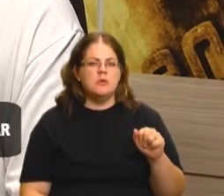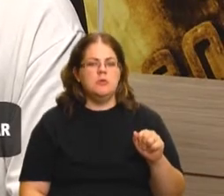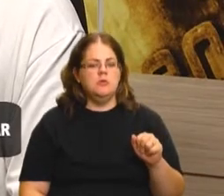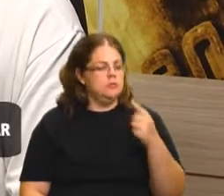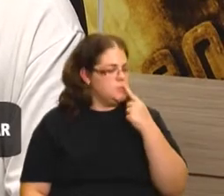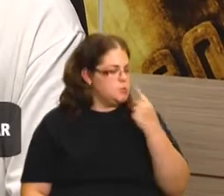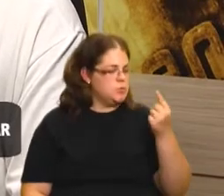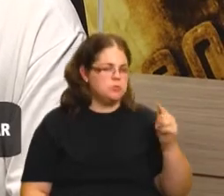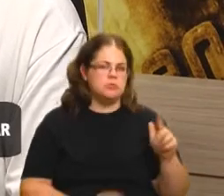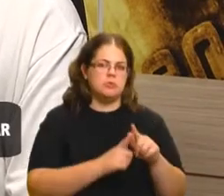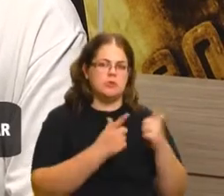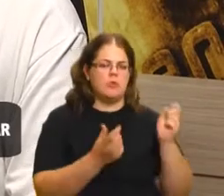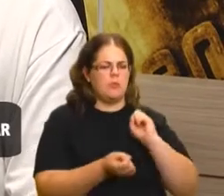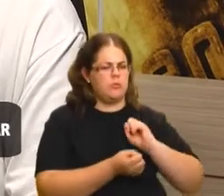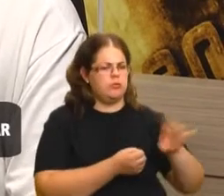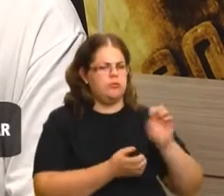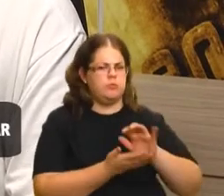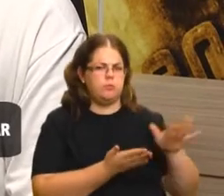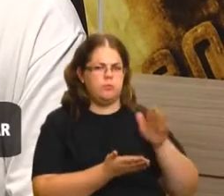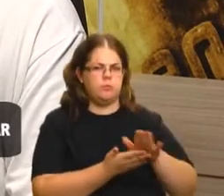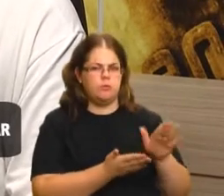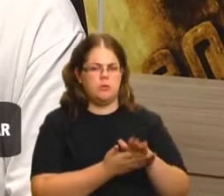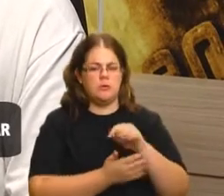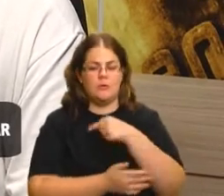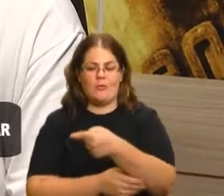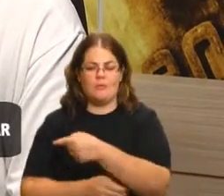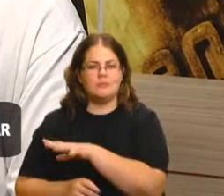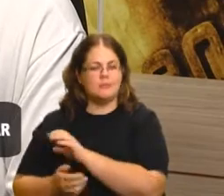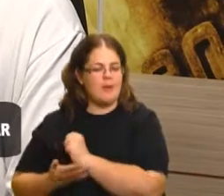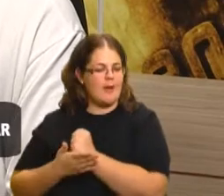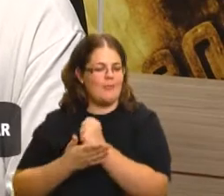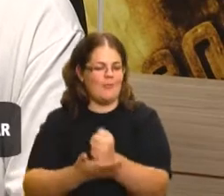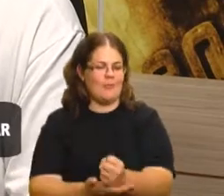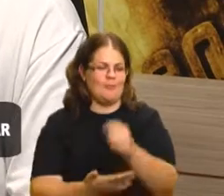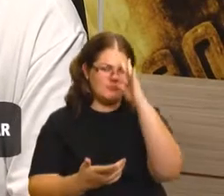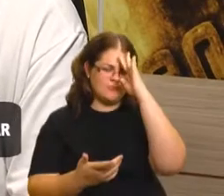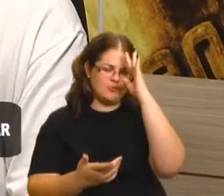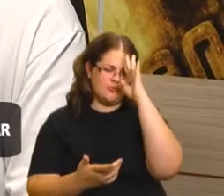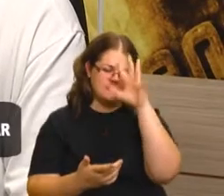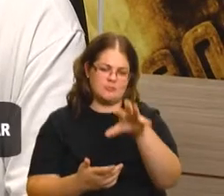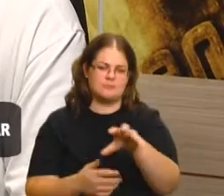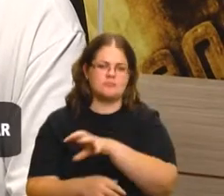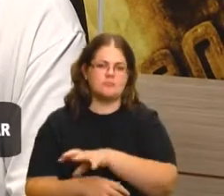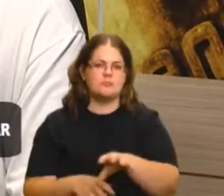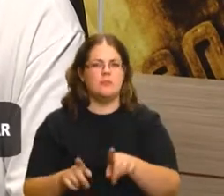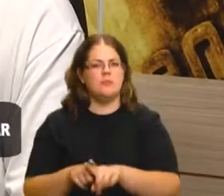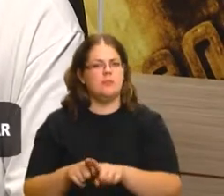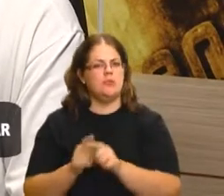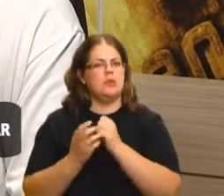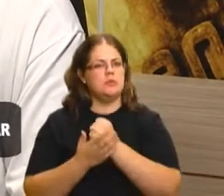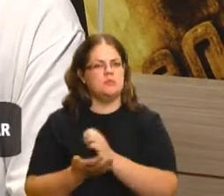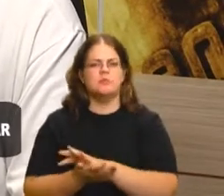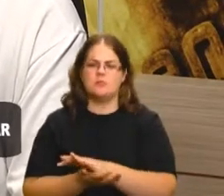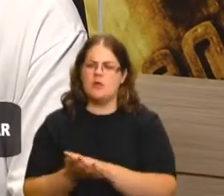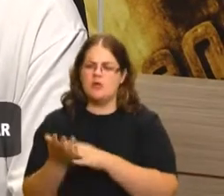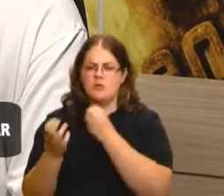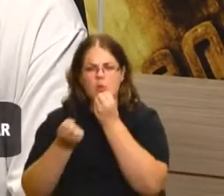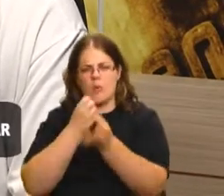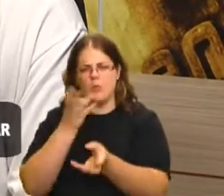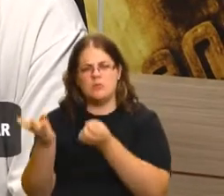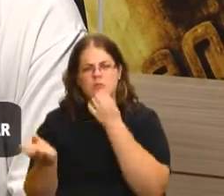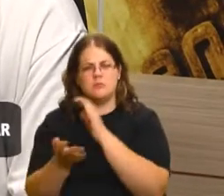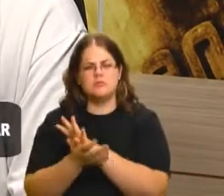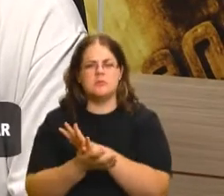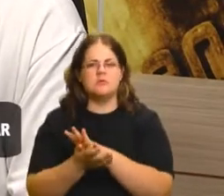essa única exceção, a imprensa toda participou do golpe, participou dos preparativos, aderiu depois, não